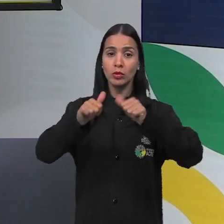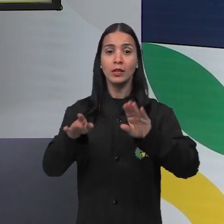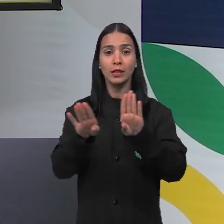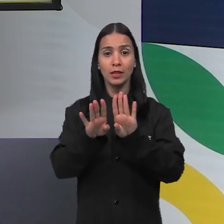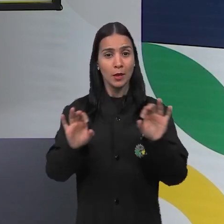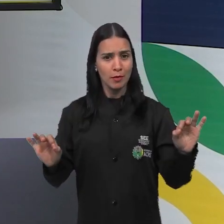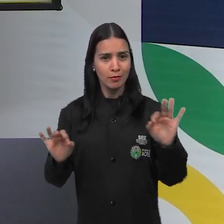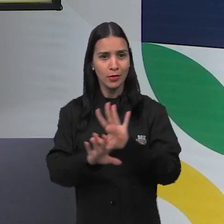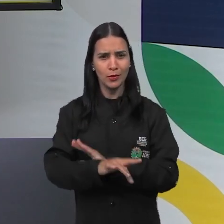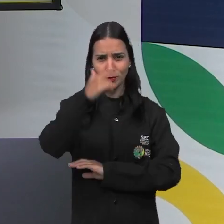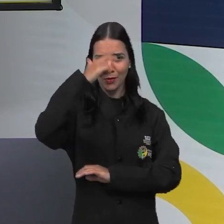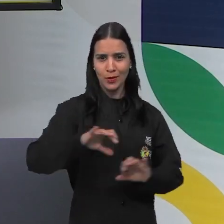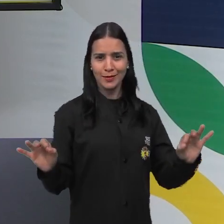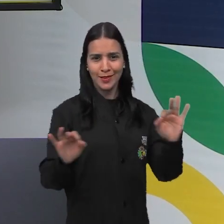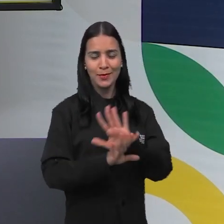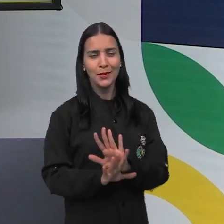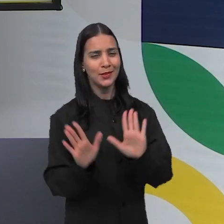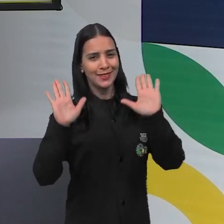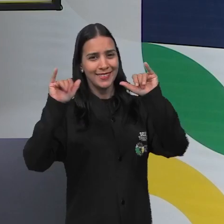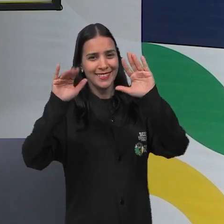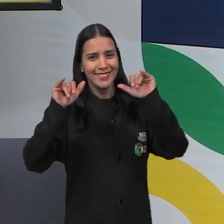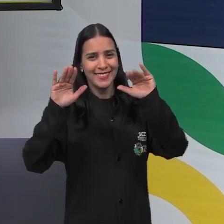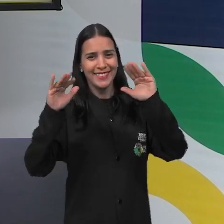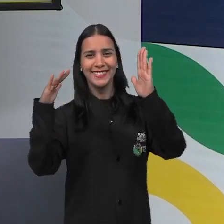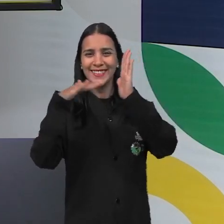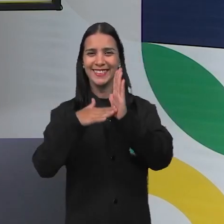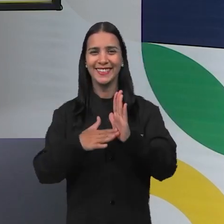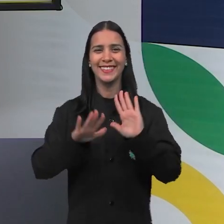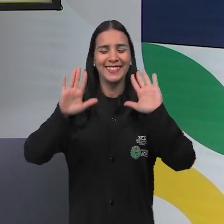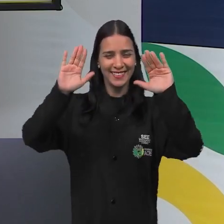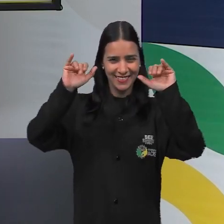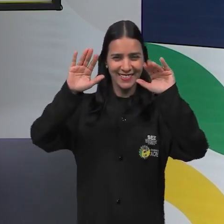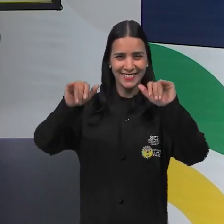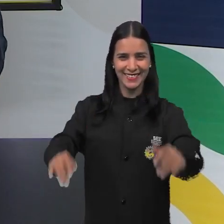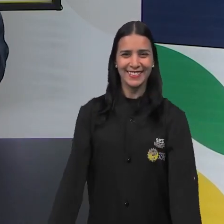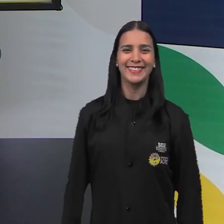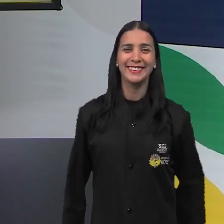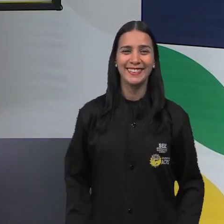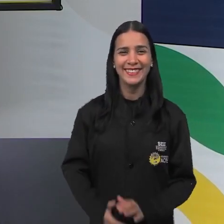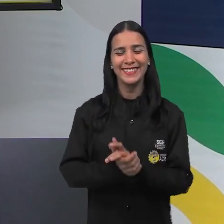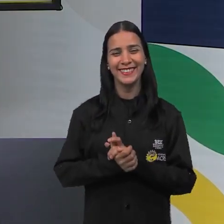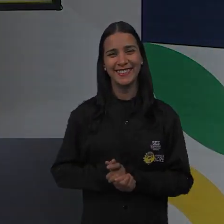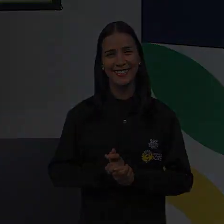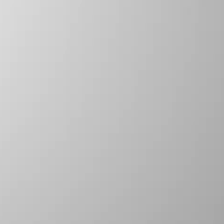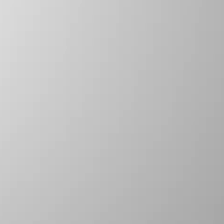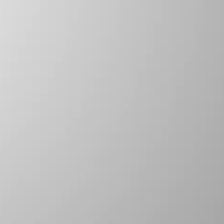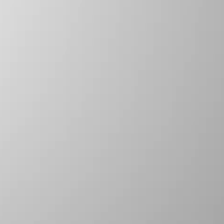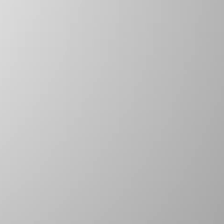invadir. Eu já estou pronto, nos vemos numa próxima. Joguei, lancei e é isso aí. Até mais!